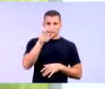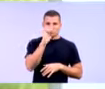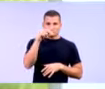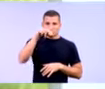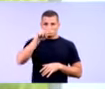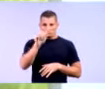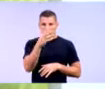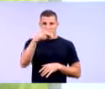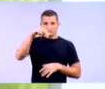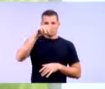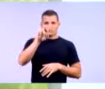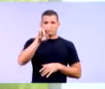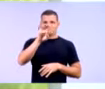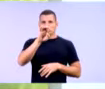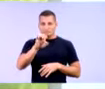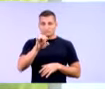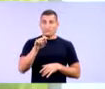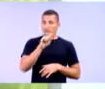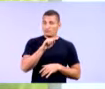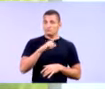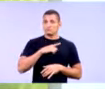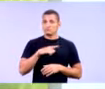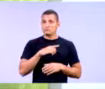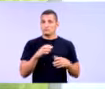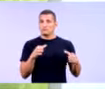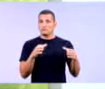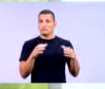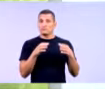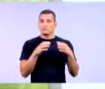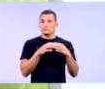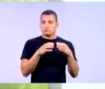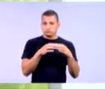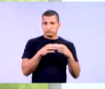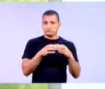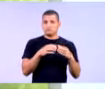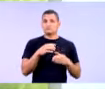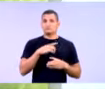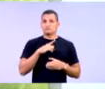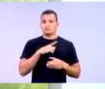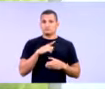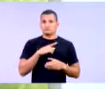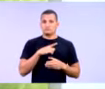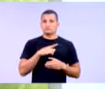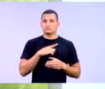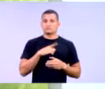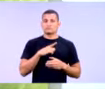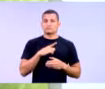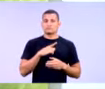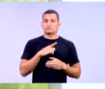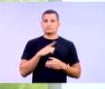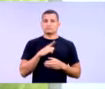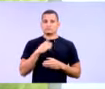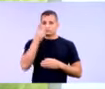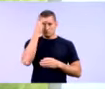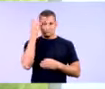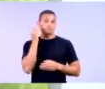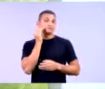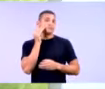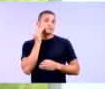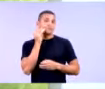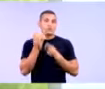polos, ele instituiu uma comissão, uma portaria, para que os servidores avaliassem como é que vai